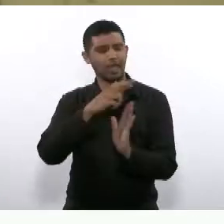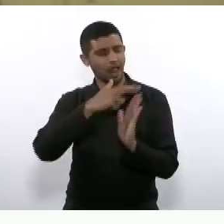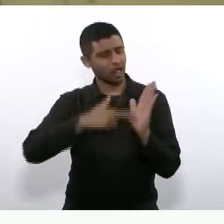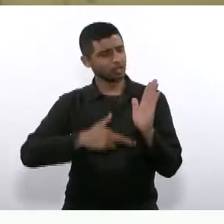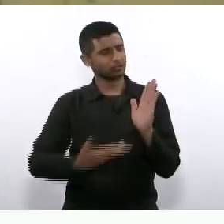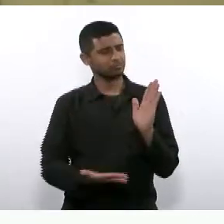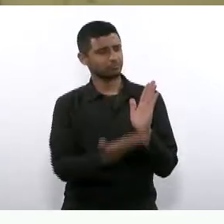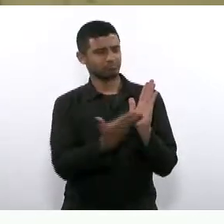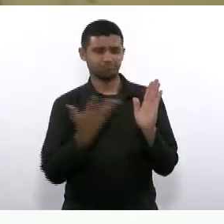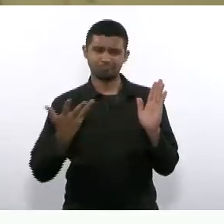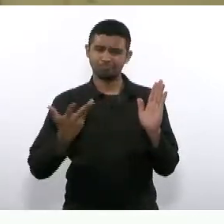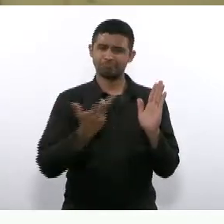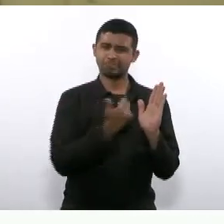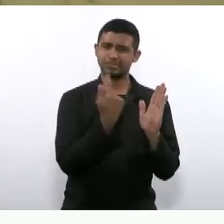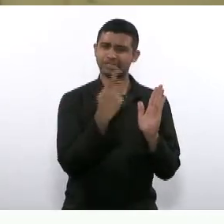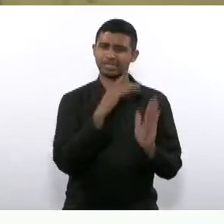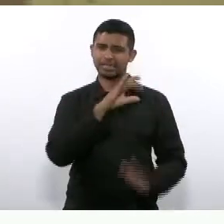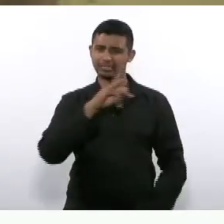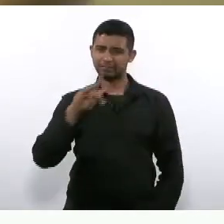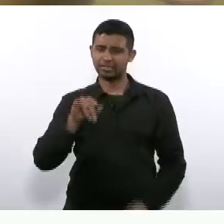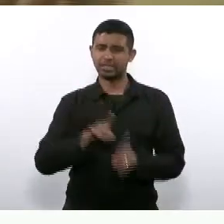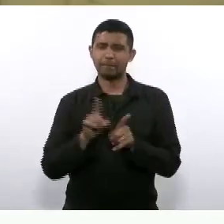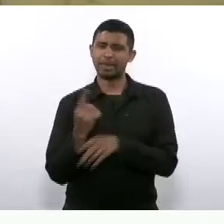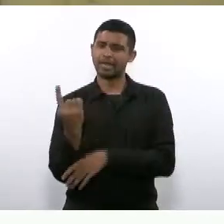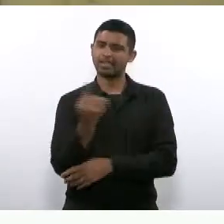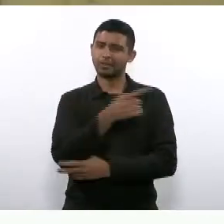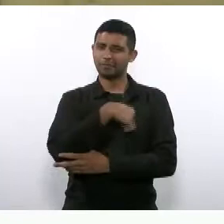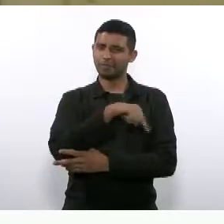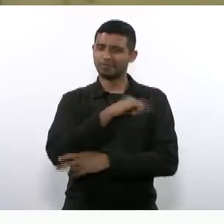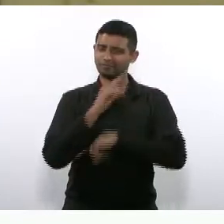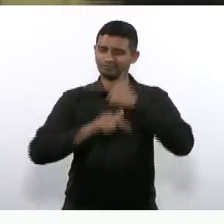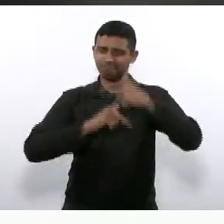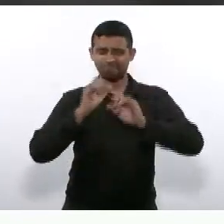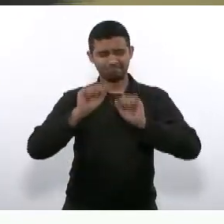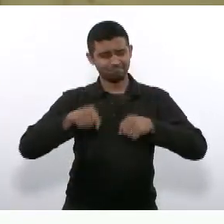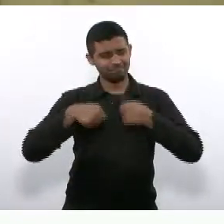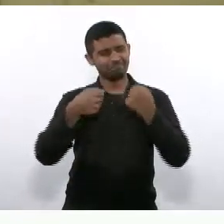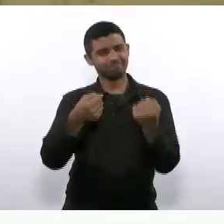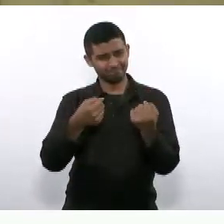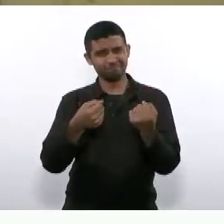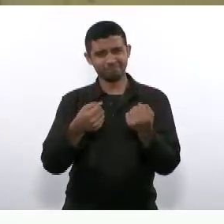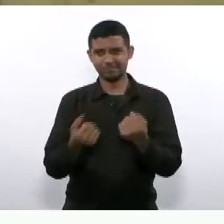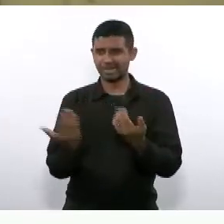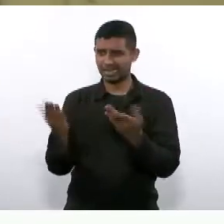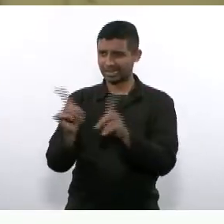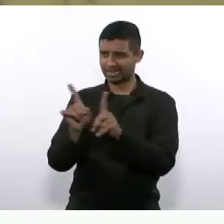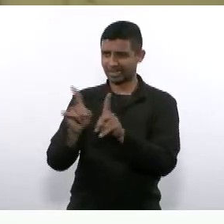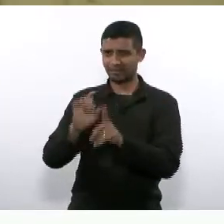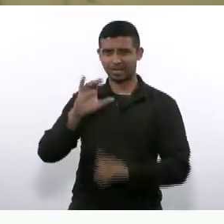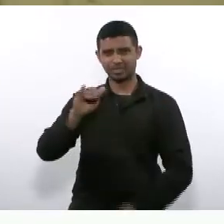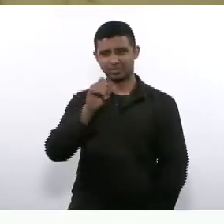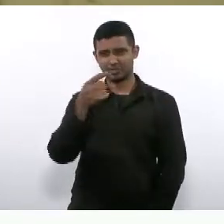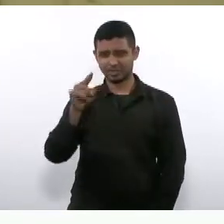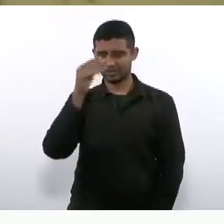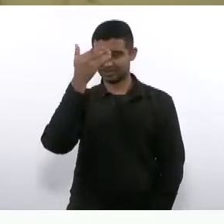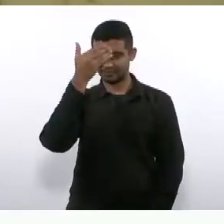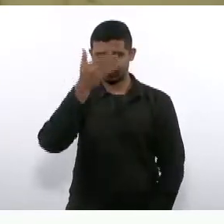da nossa CPI, a atuação de todas nós e todo ali nosso companheiro Chicão Bulhões. Muito obrigada.